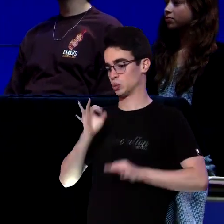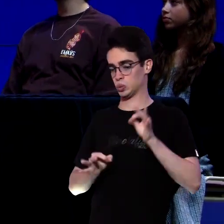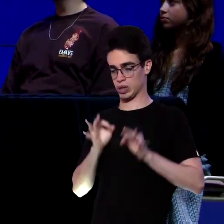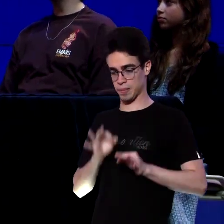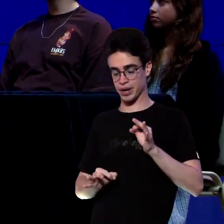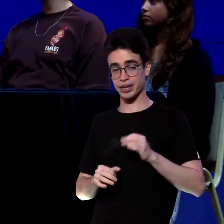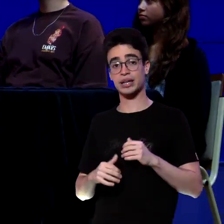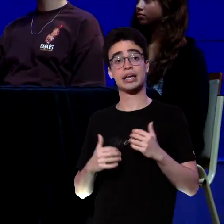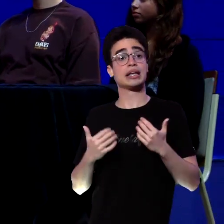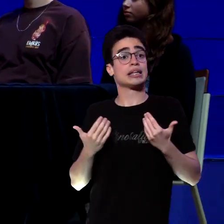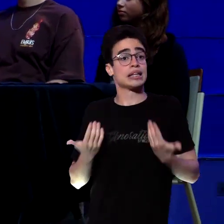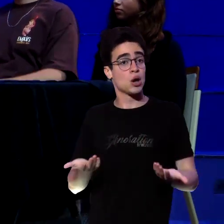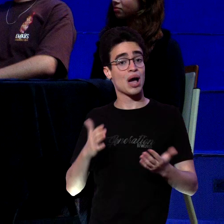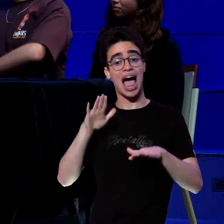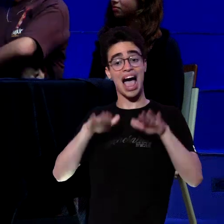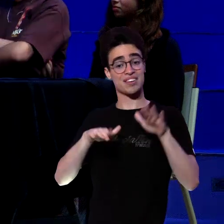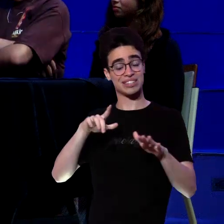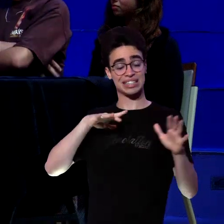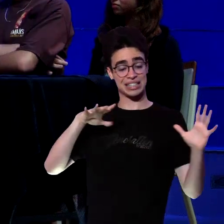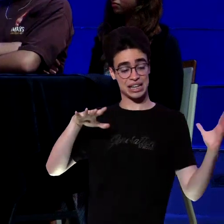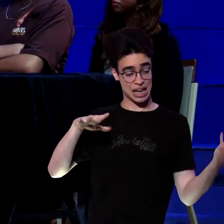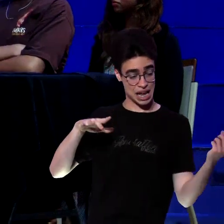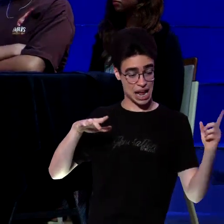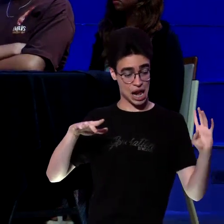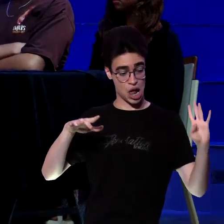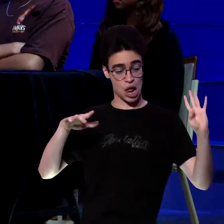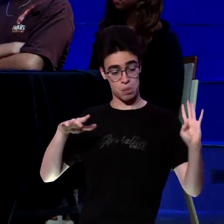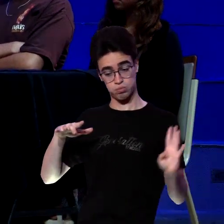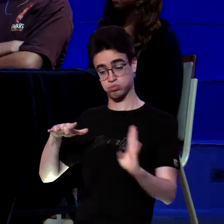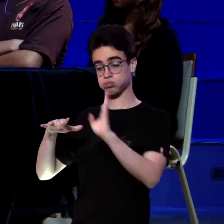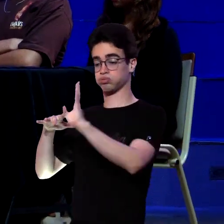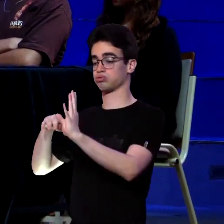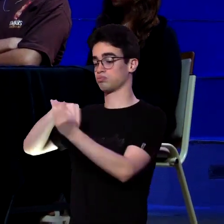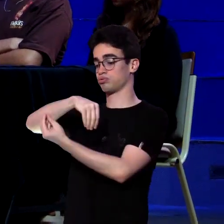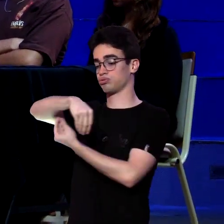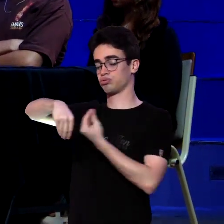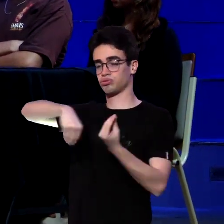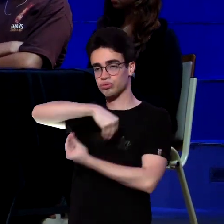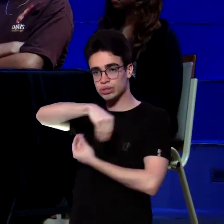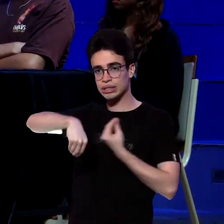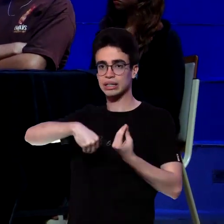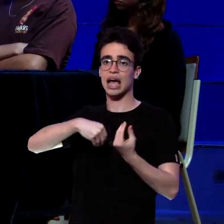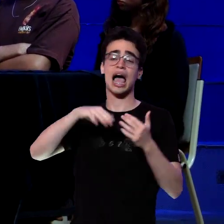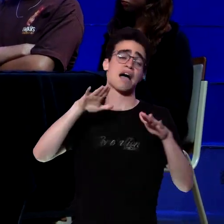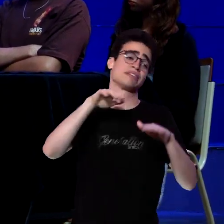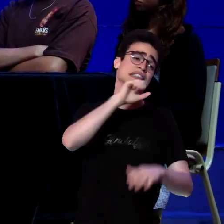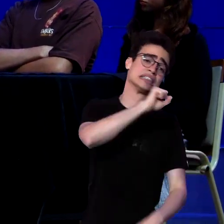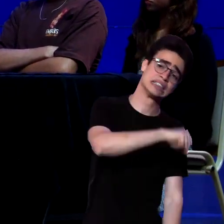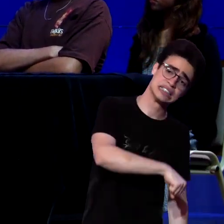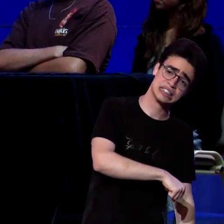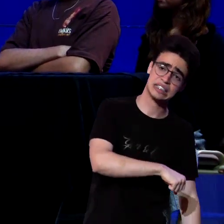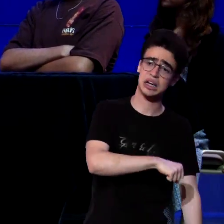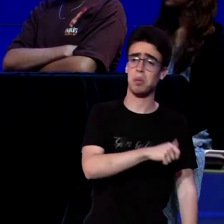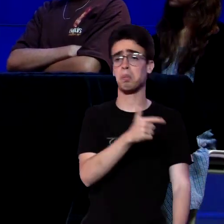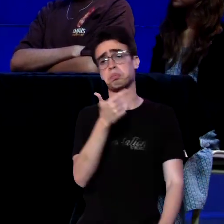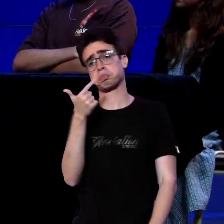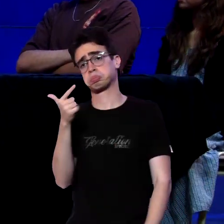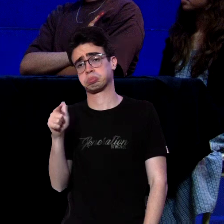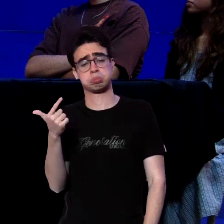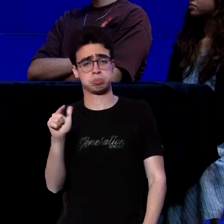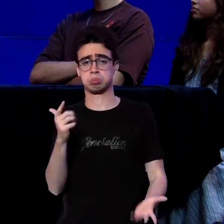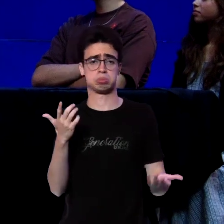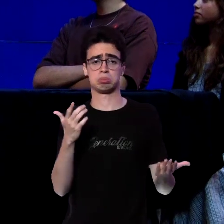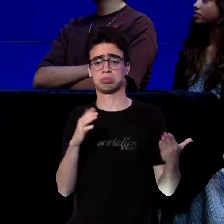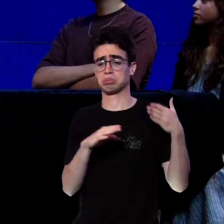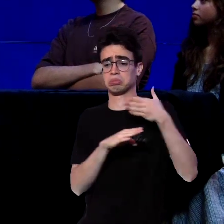são envolvidas na hora de falar sobre o processo. Às vezes sim, às vezes são apenas pessoas que estão